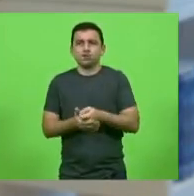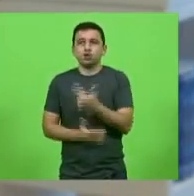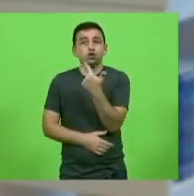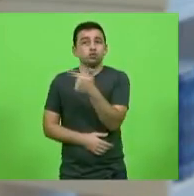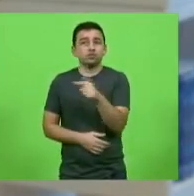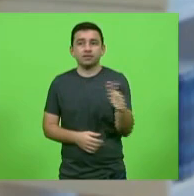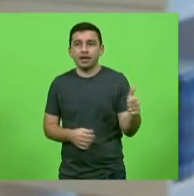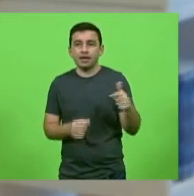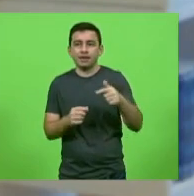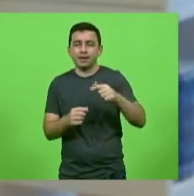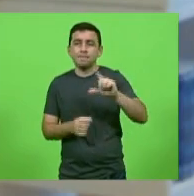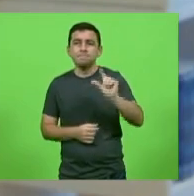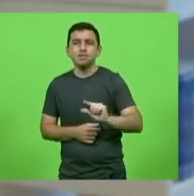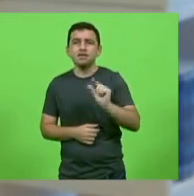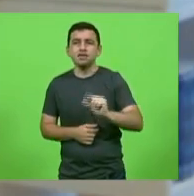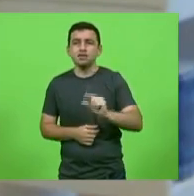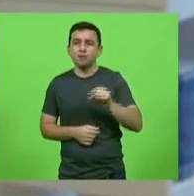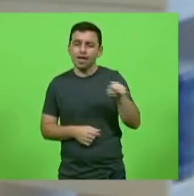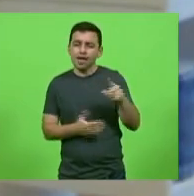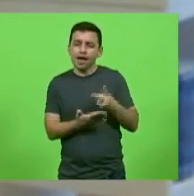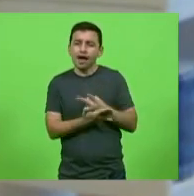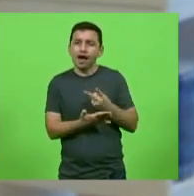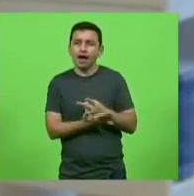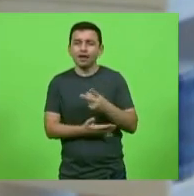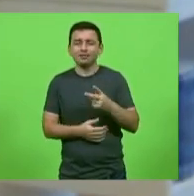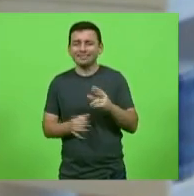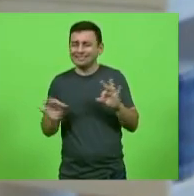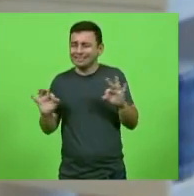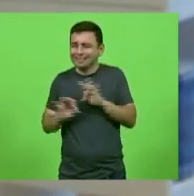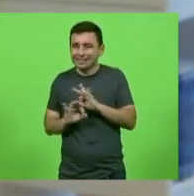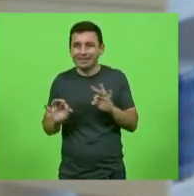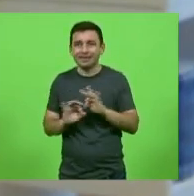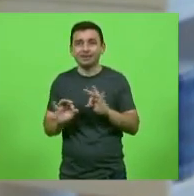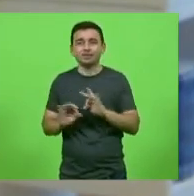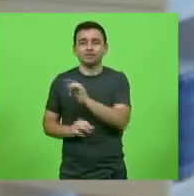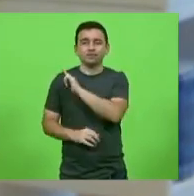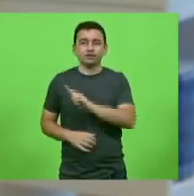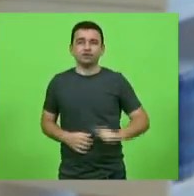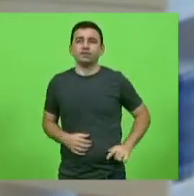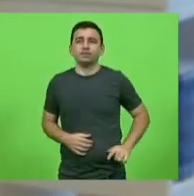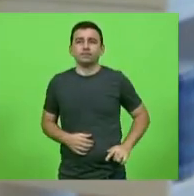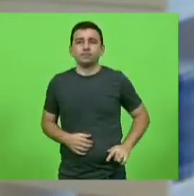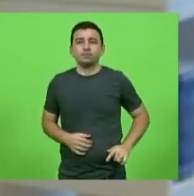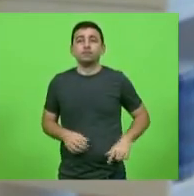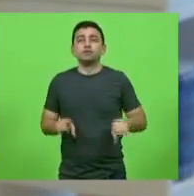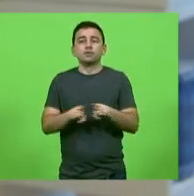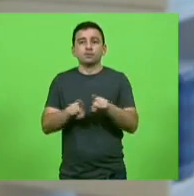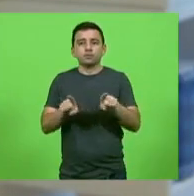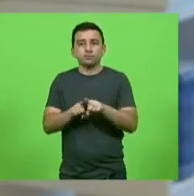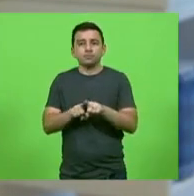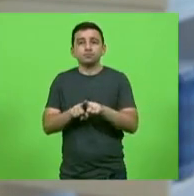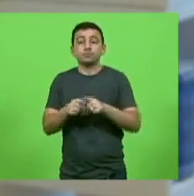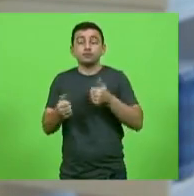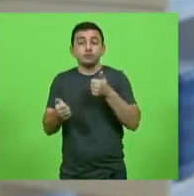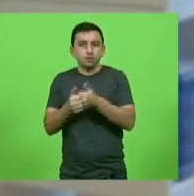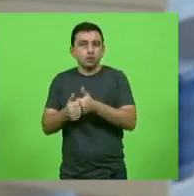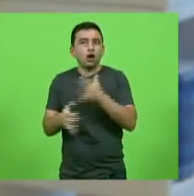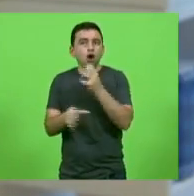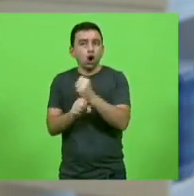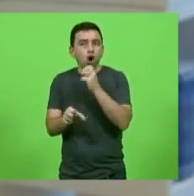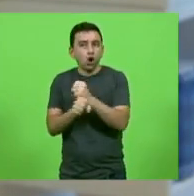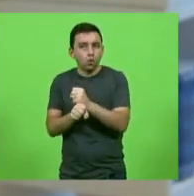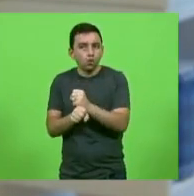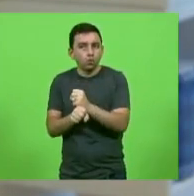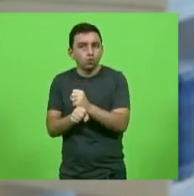elementos mínimos da prática de ilícito penal por parte do governador Carlos Moisés. O Tribunal de Contas do Estado de Santa Catarina, e não